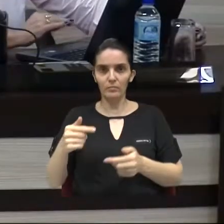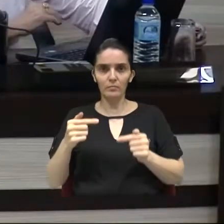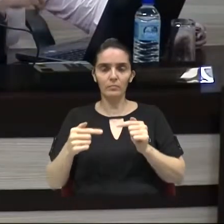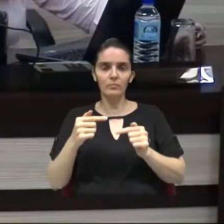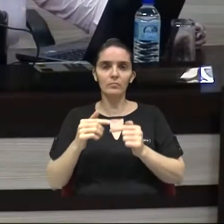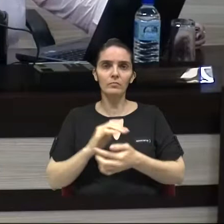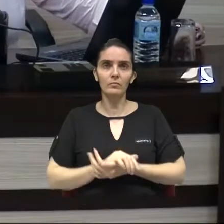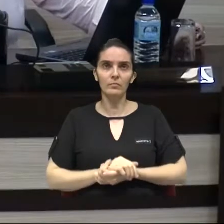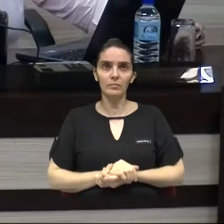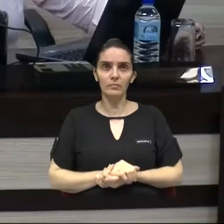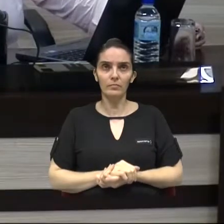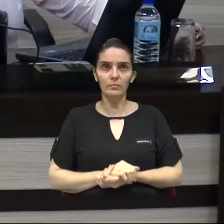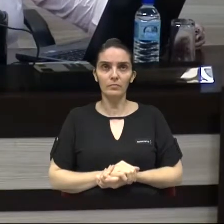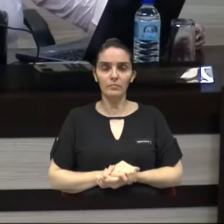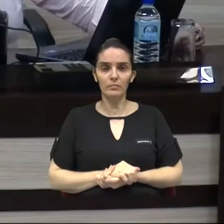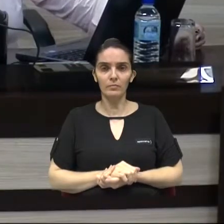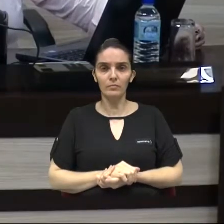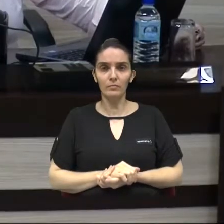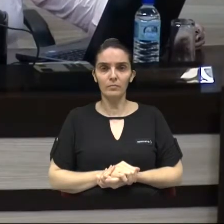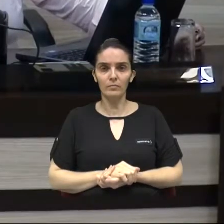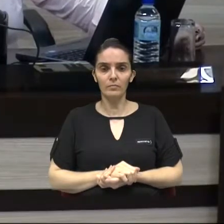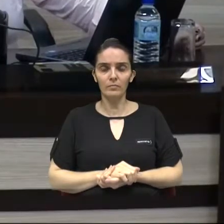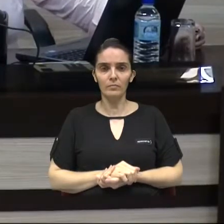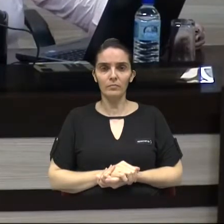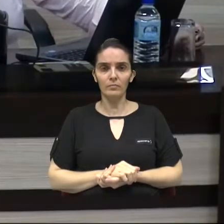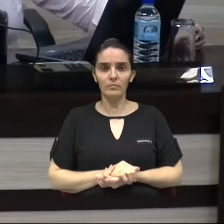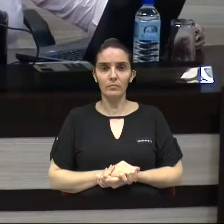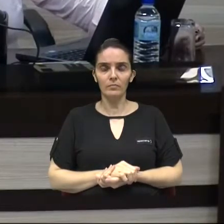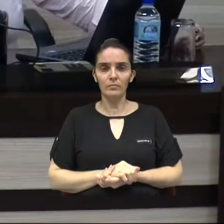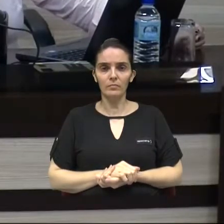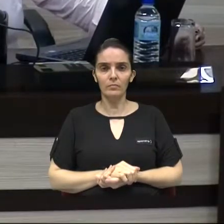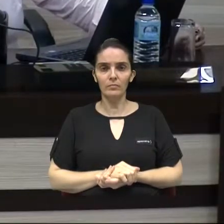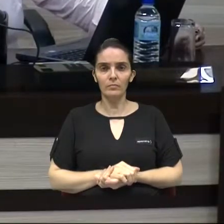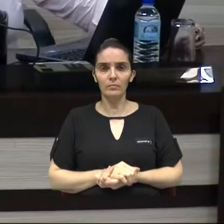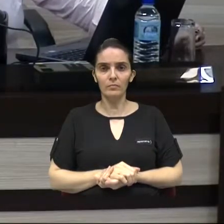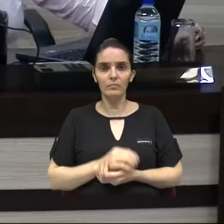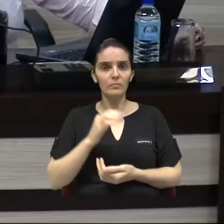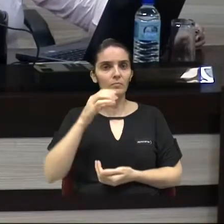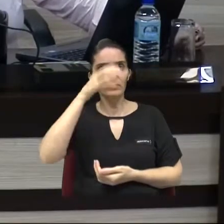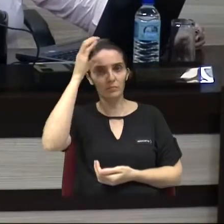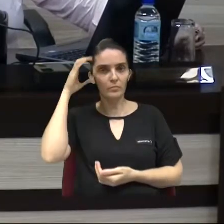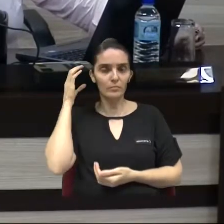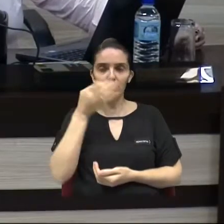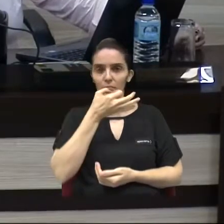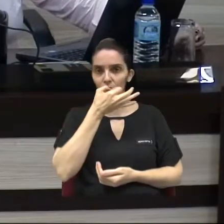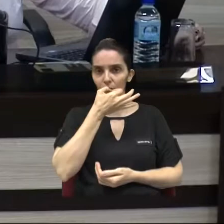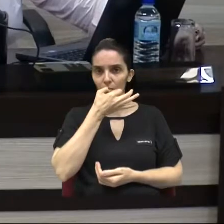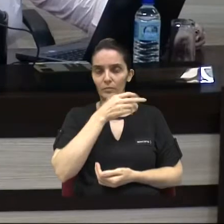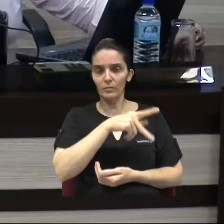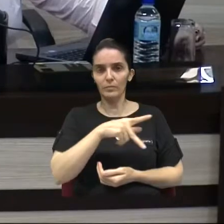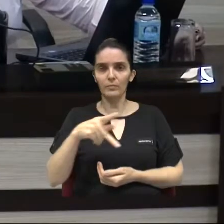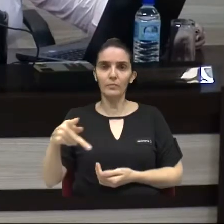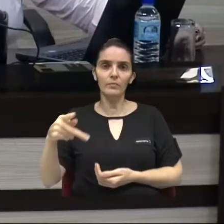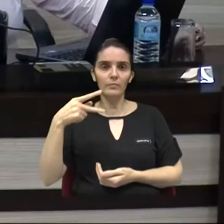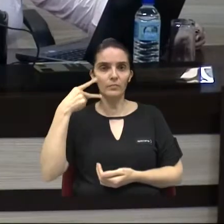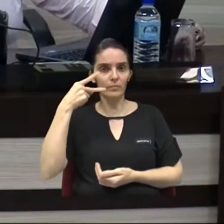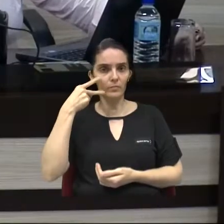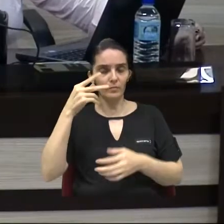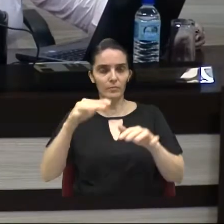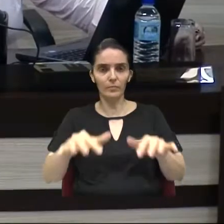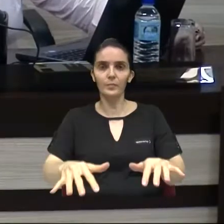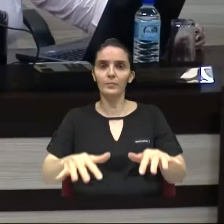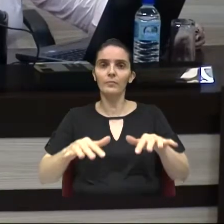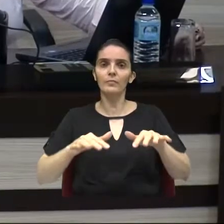discussão. Com a palavra a vereadora Carolina Pontes. Excelentíssimo presidente, nobres pares, público que